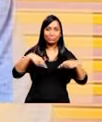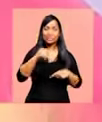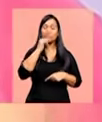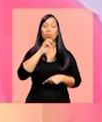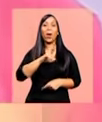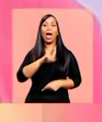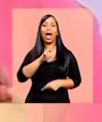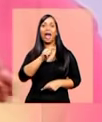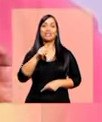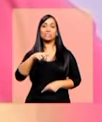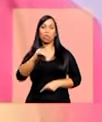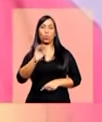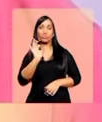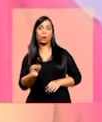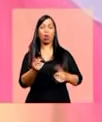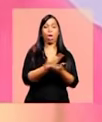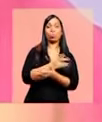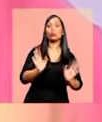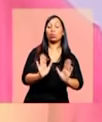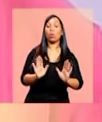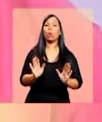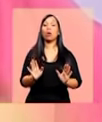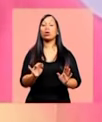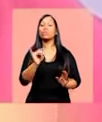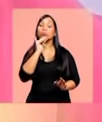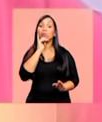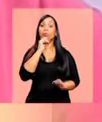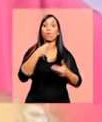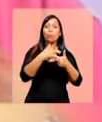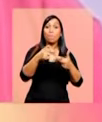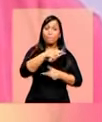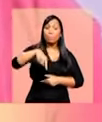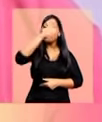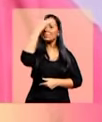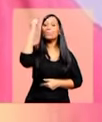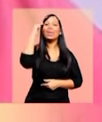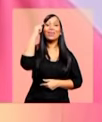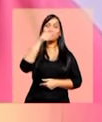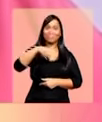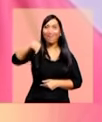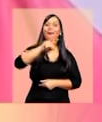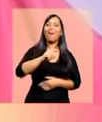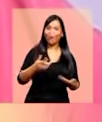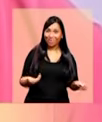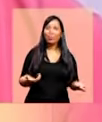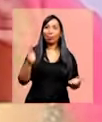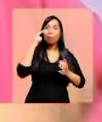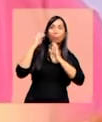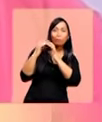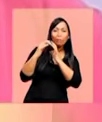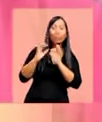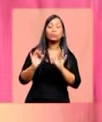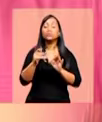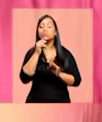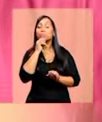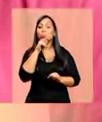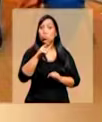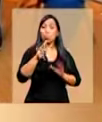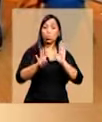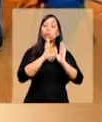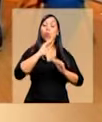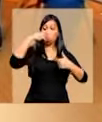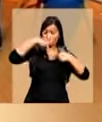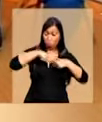estou dizendo razão no sentido certo e errado. Eu estou dizendo razão no sentido de fazer as pessoas pensarem. É esse momento de racionalidade. Questionar